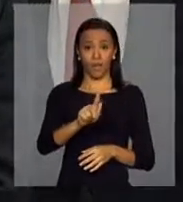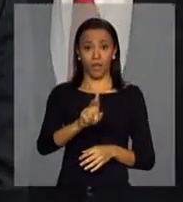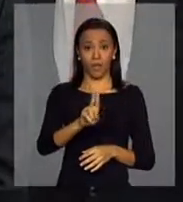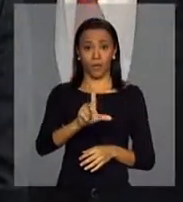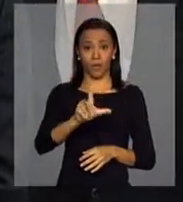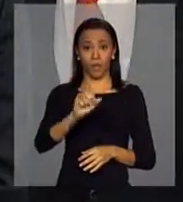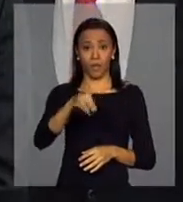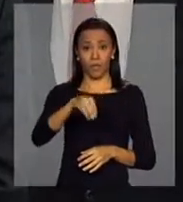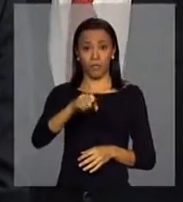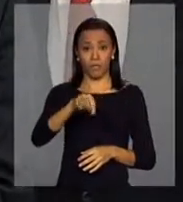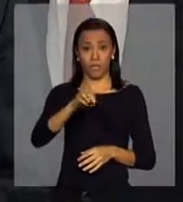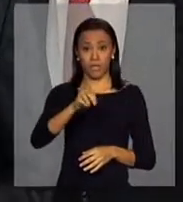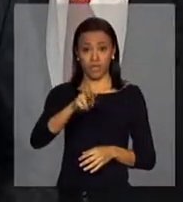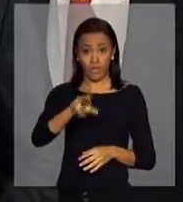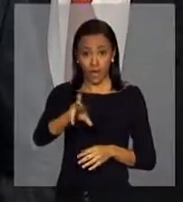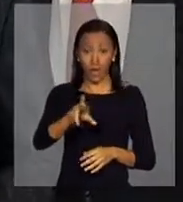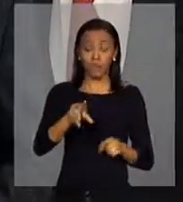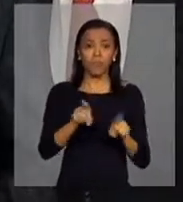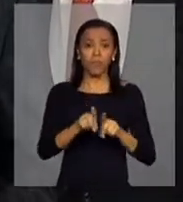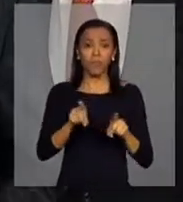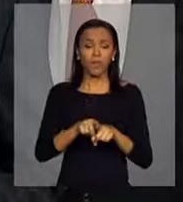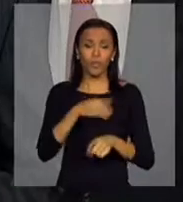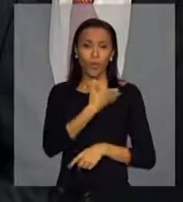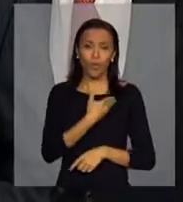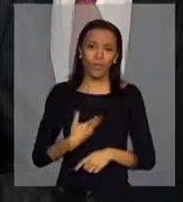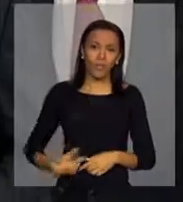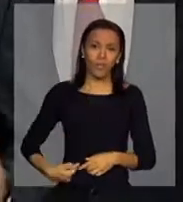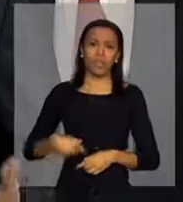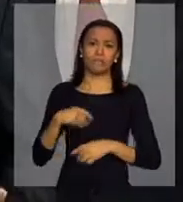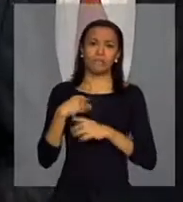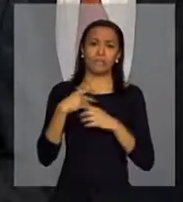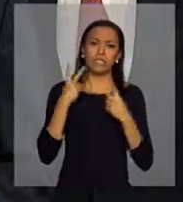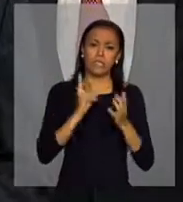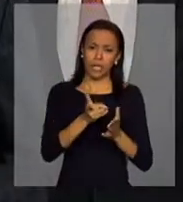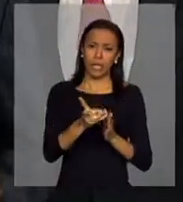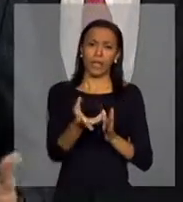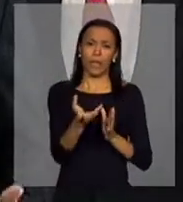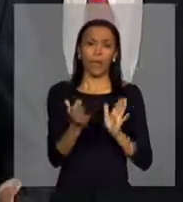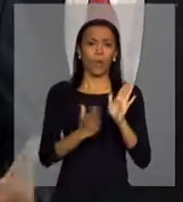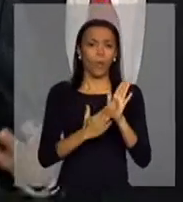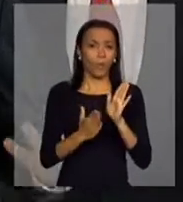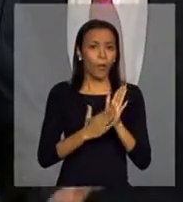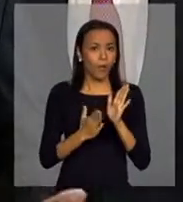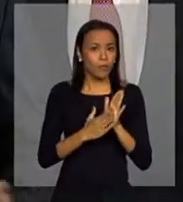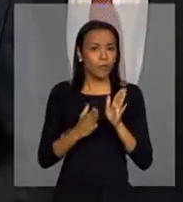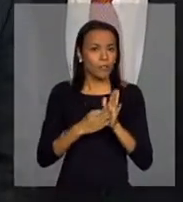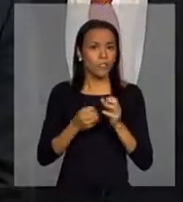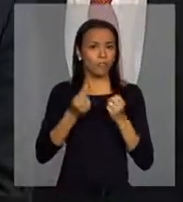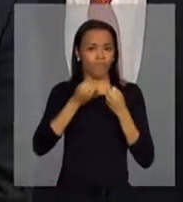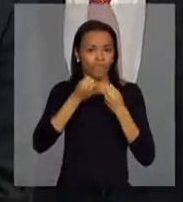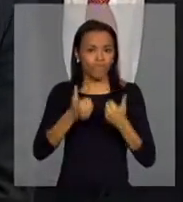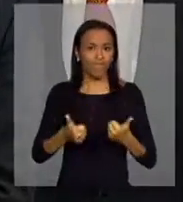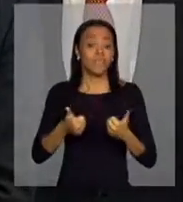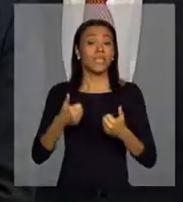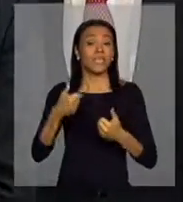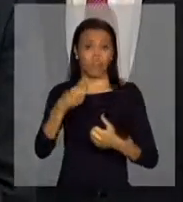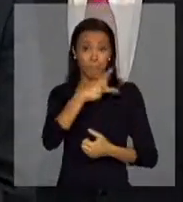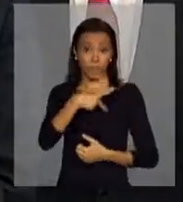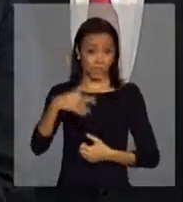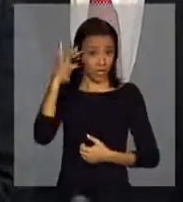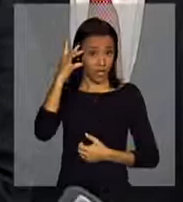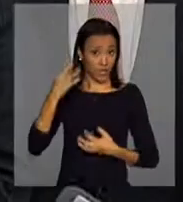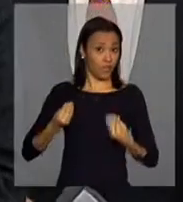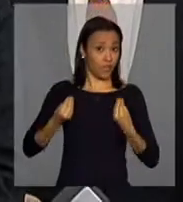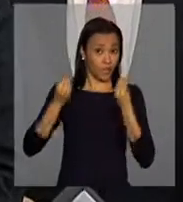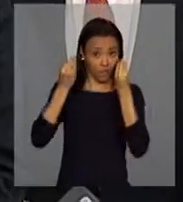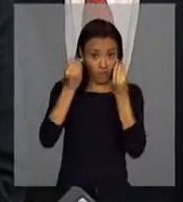o governo, a quatro mãos, buscando construir uma proposta equilibrada, e a presidenta entregou uma proposta que garante o direito